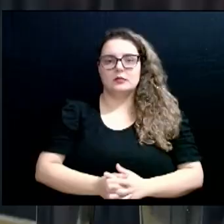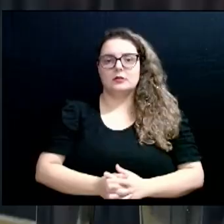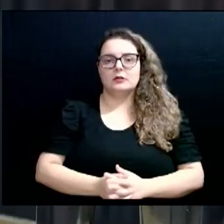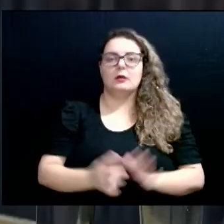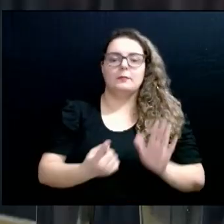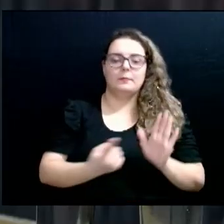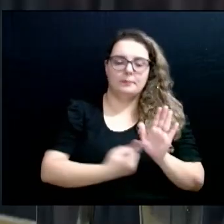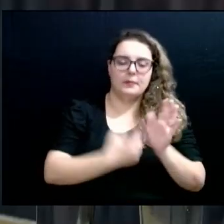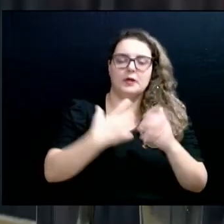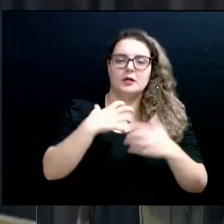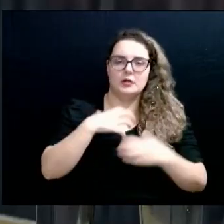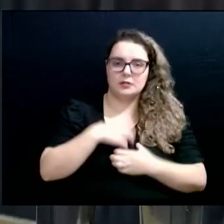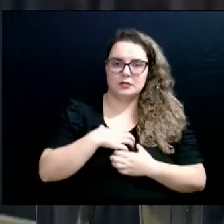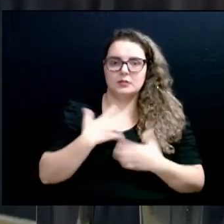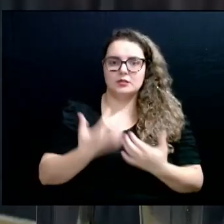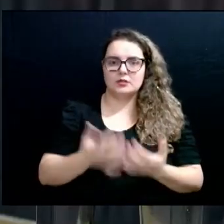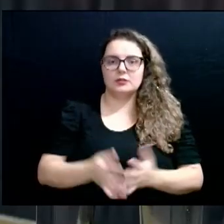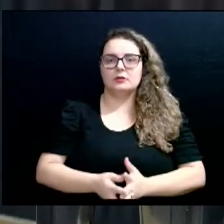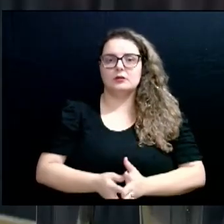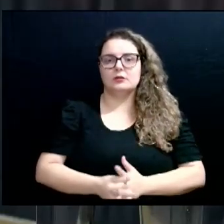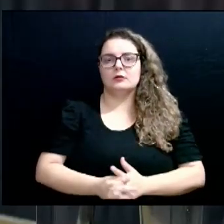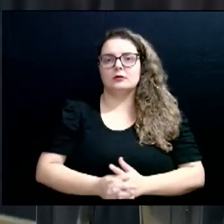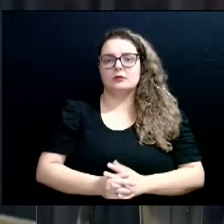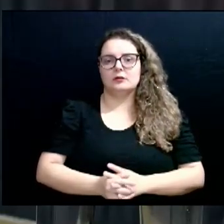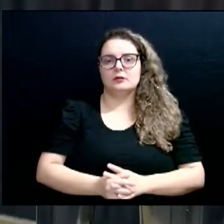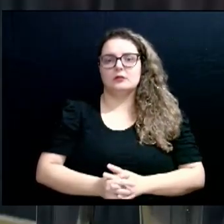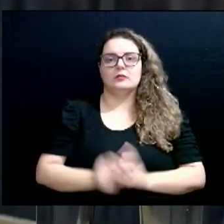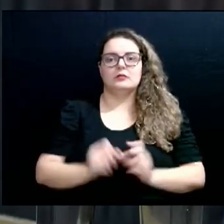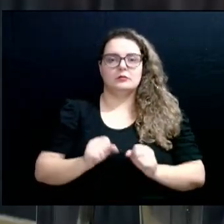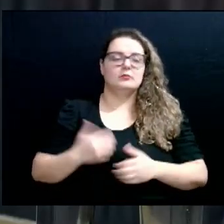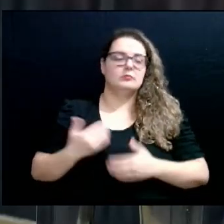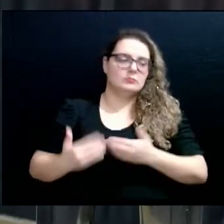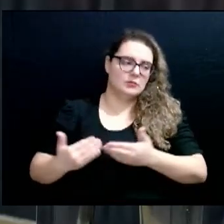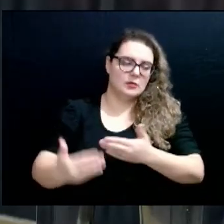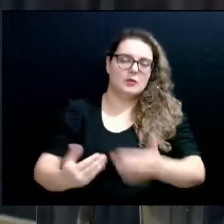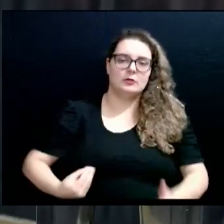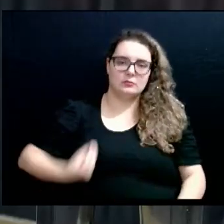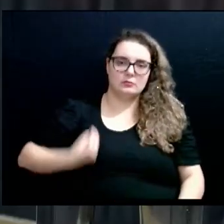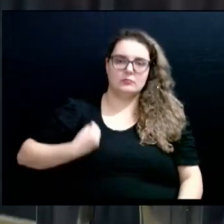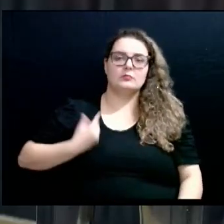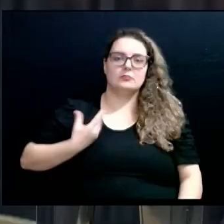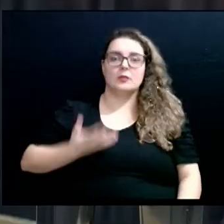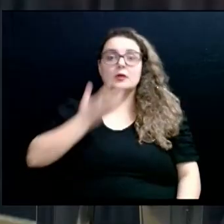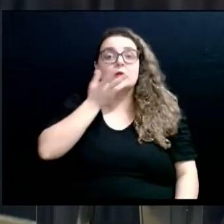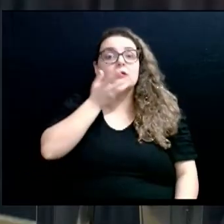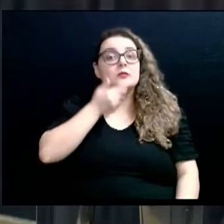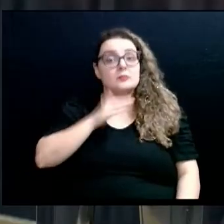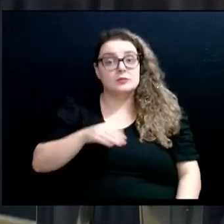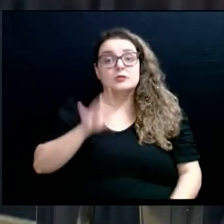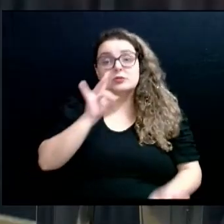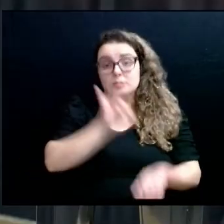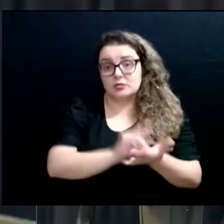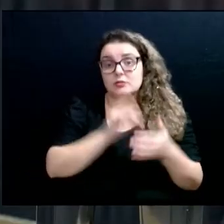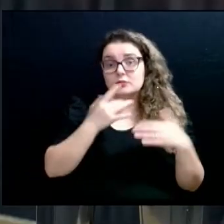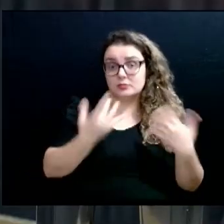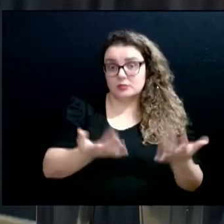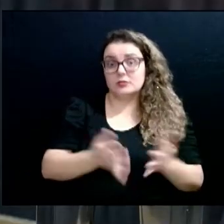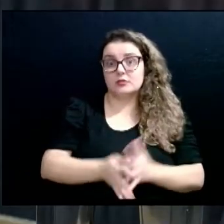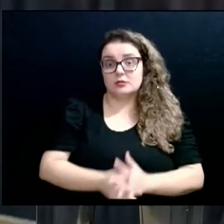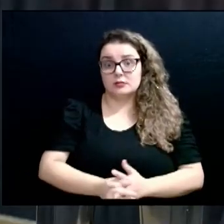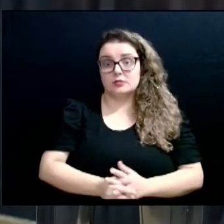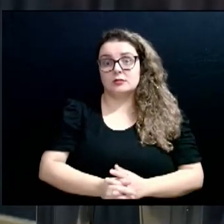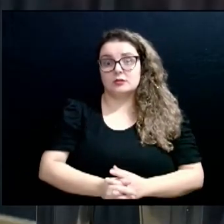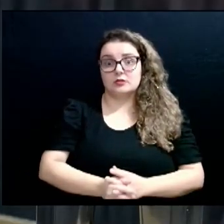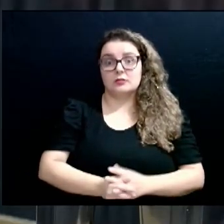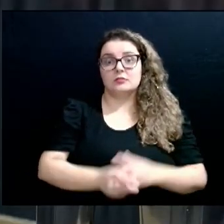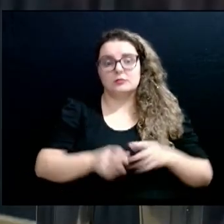emocionais, que podem perdurar aí ao longo da vida. E a Uhum. infância, de fato, ela é é o terreno aí sobre o qual